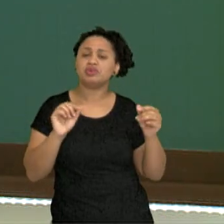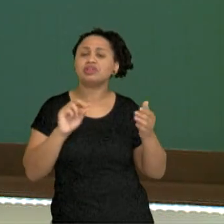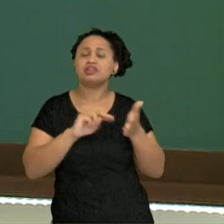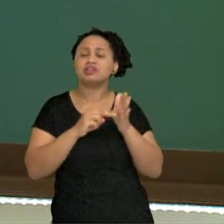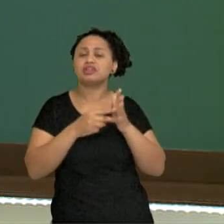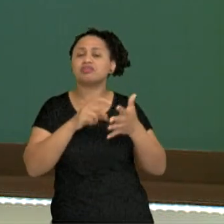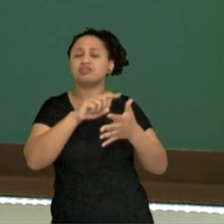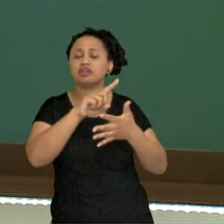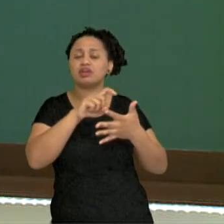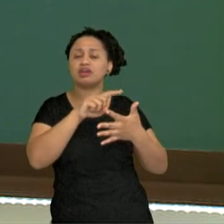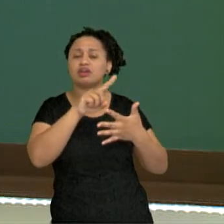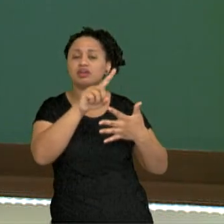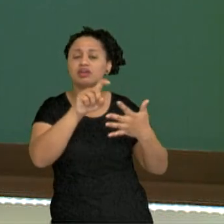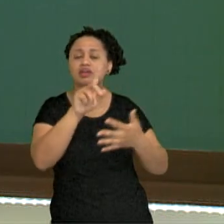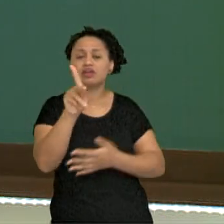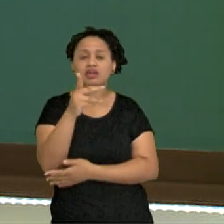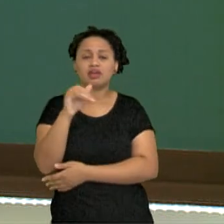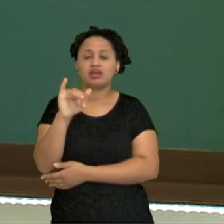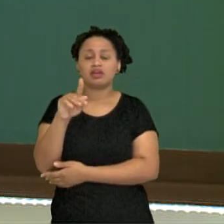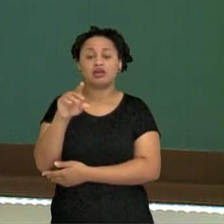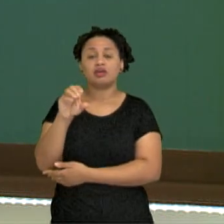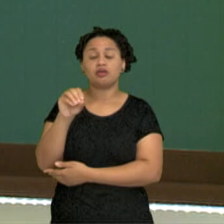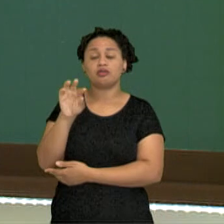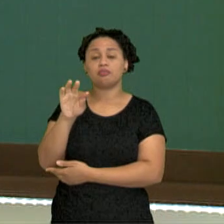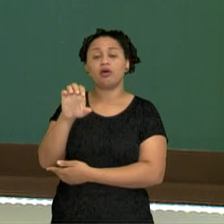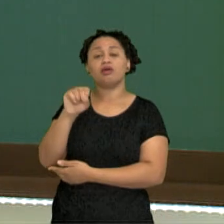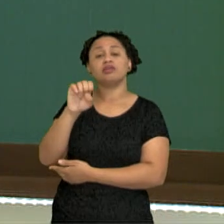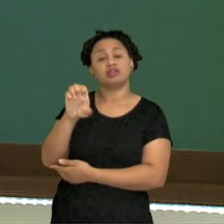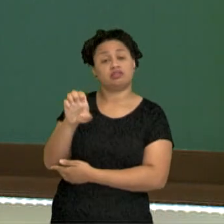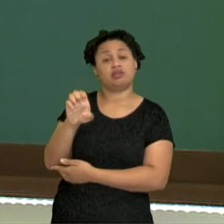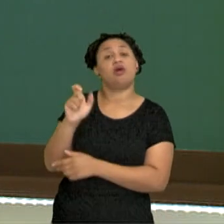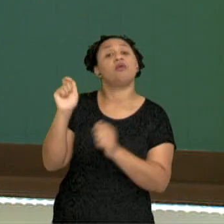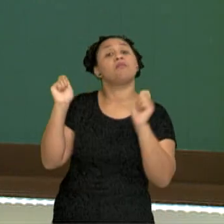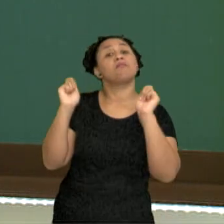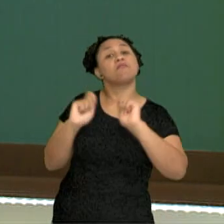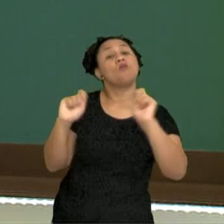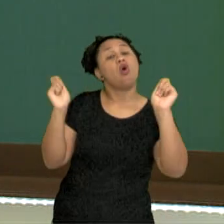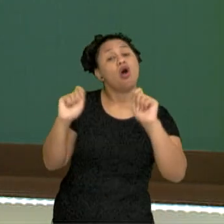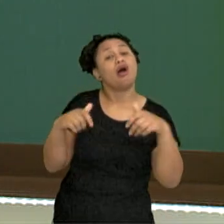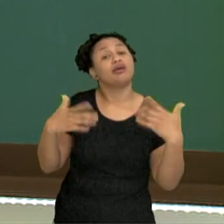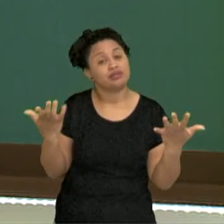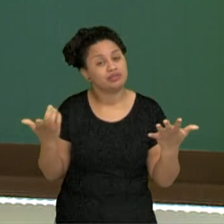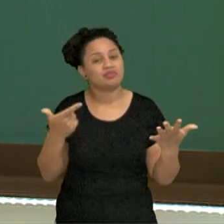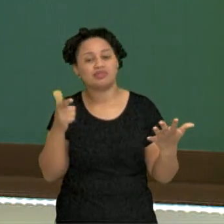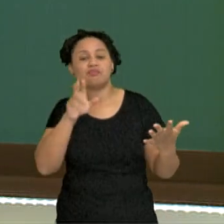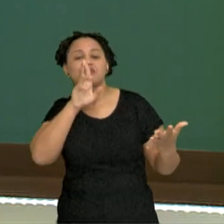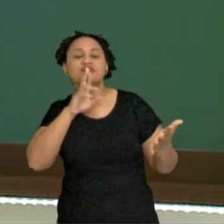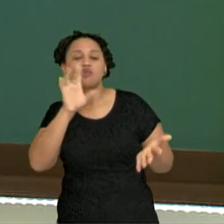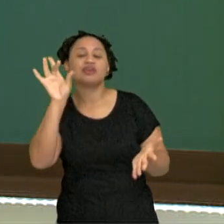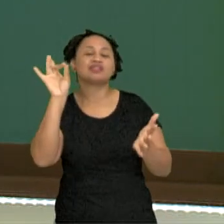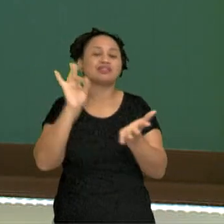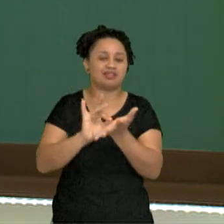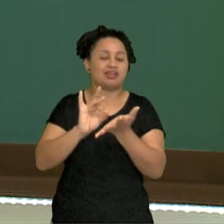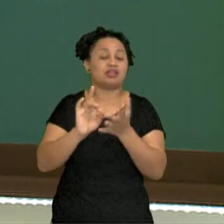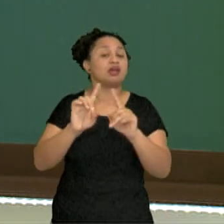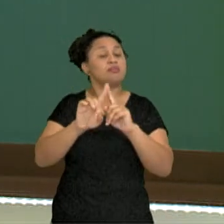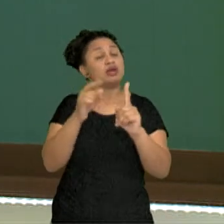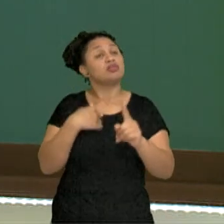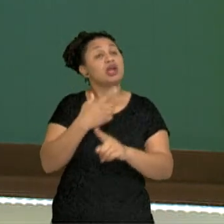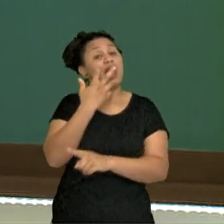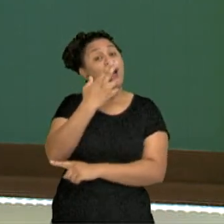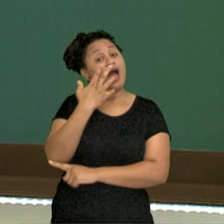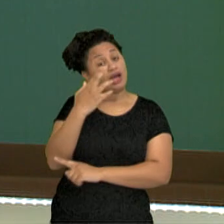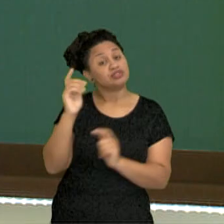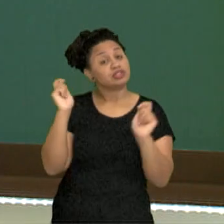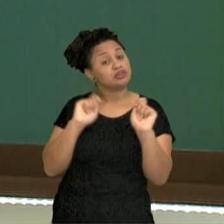hipótese? Nós pensamos o que poderia ser, né? Talvez não haja uma resposta exata para isso, mas existem